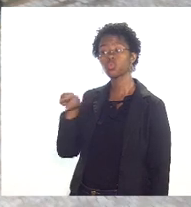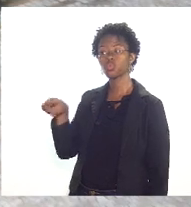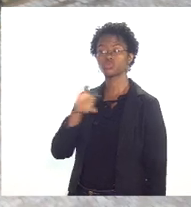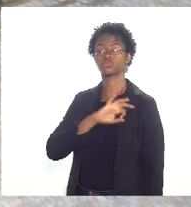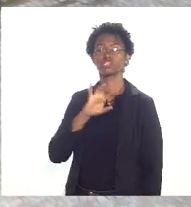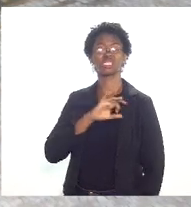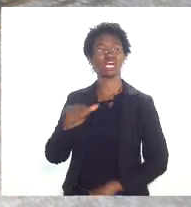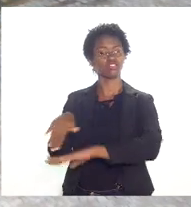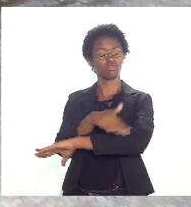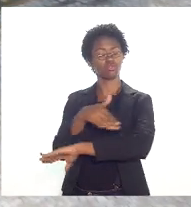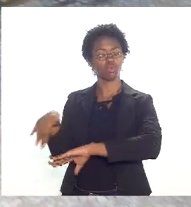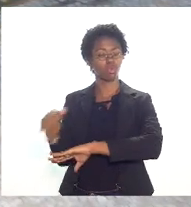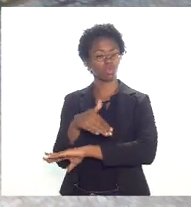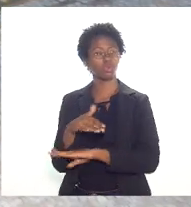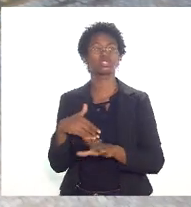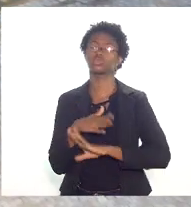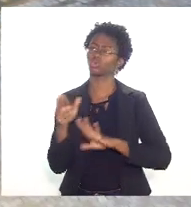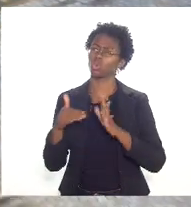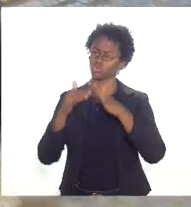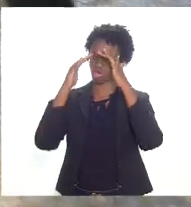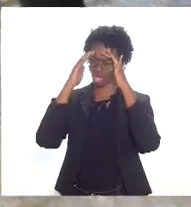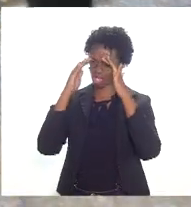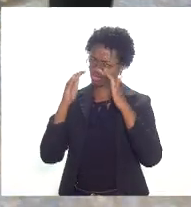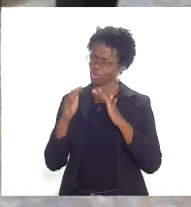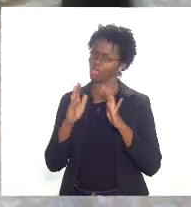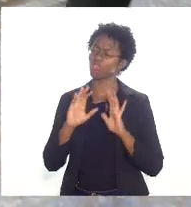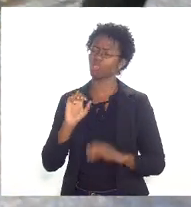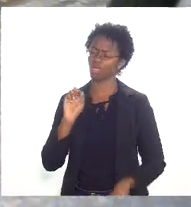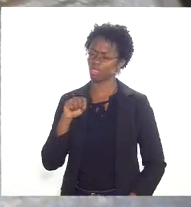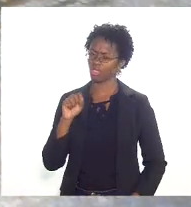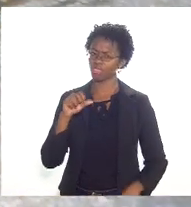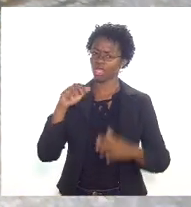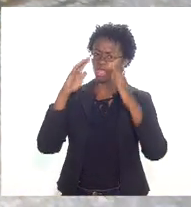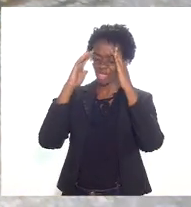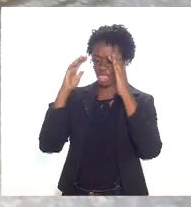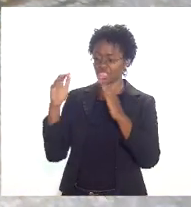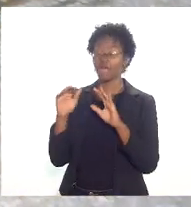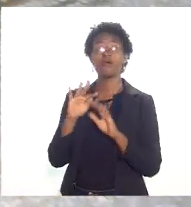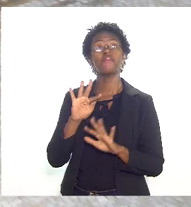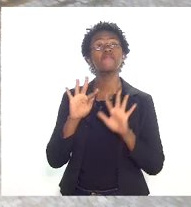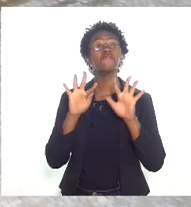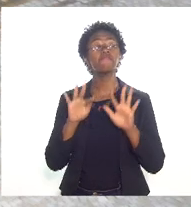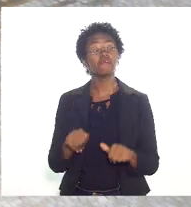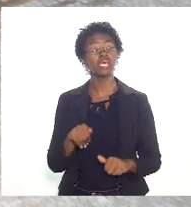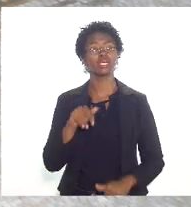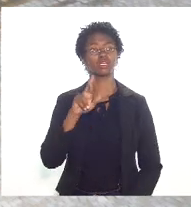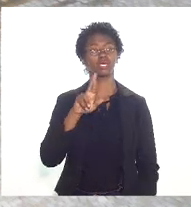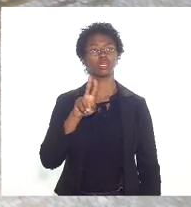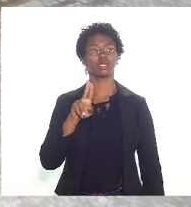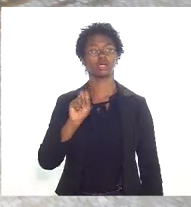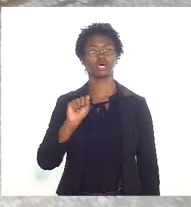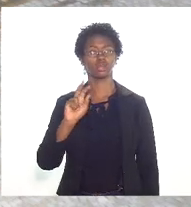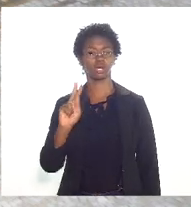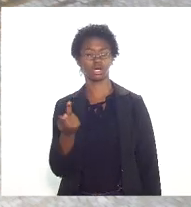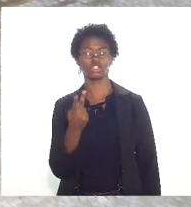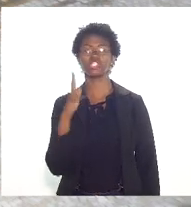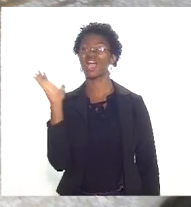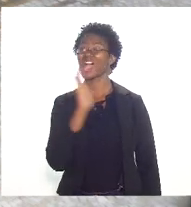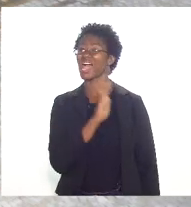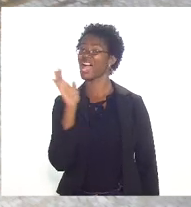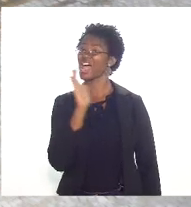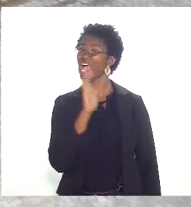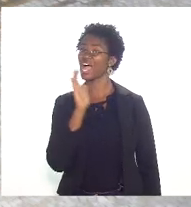estão fazendo com muito respeito pelo fim do Rancho que imediatamente